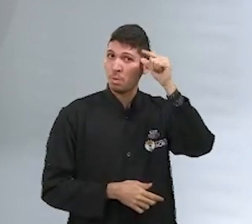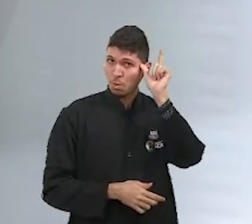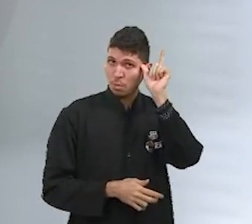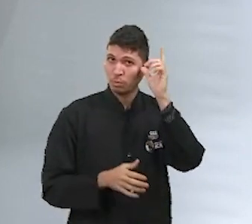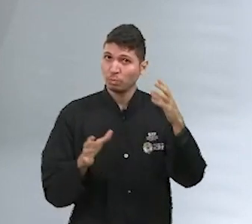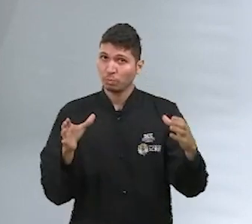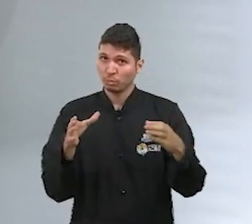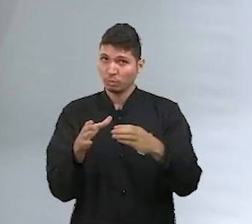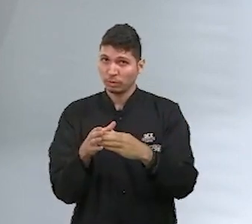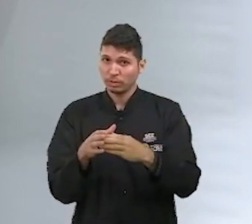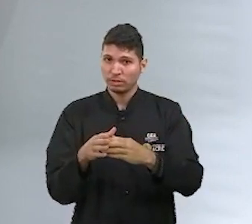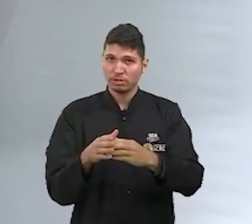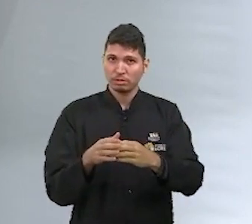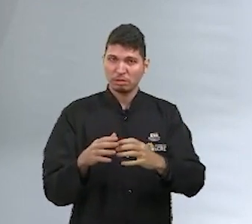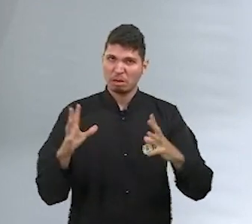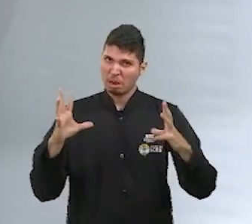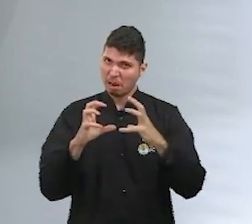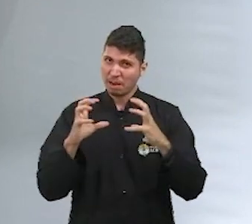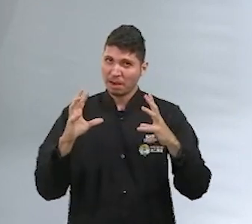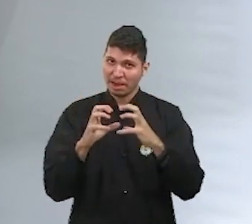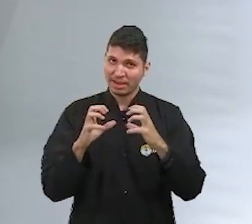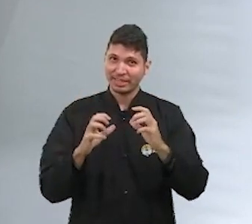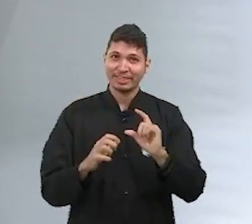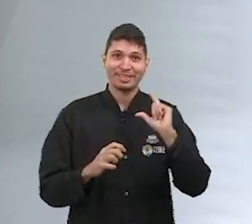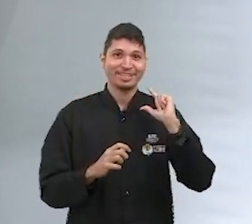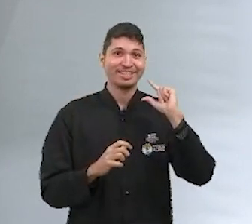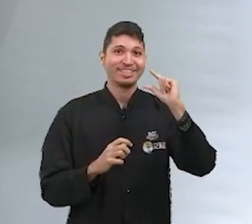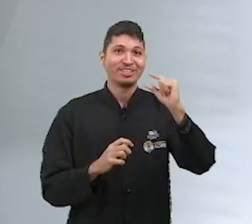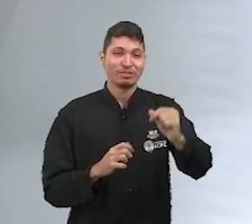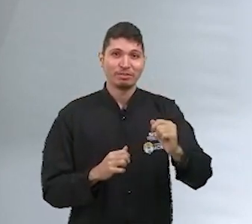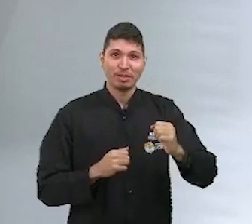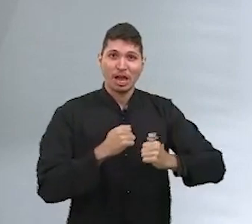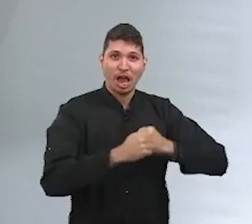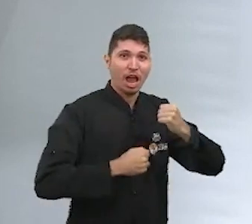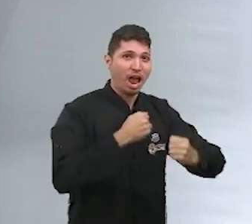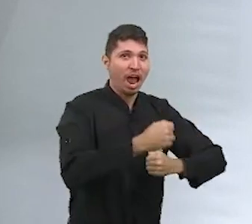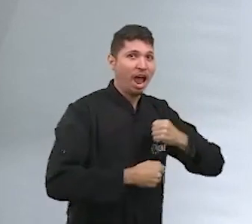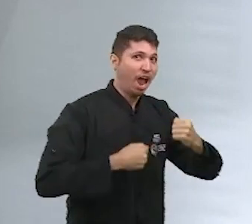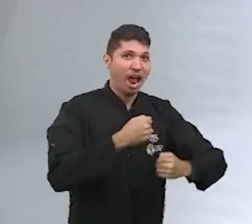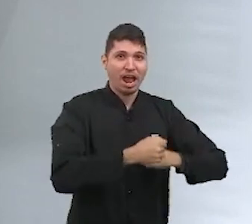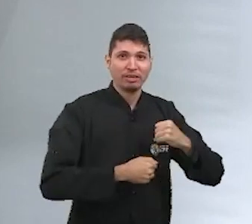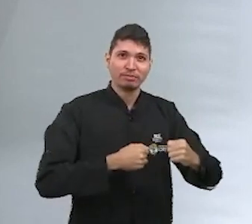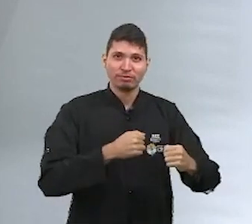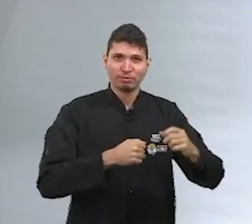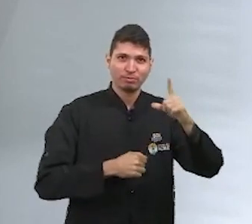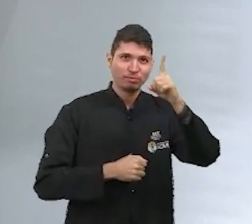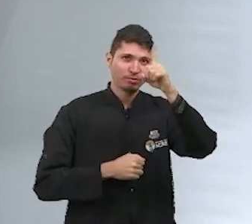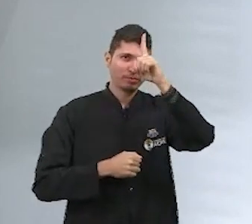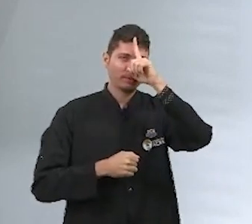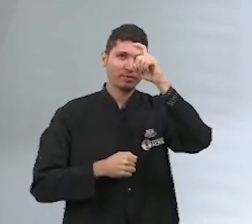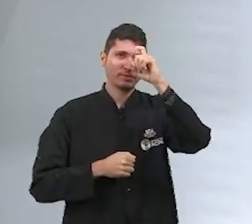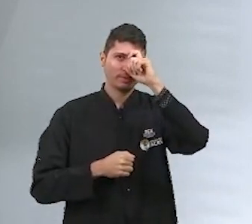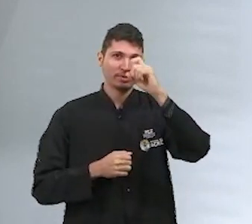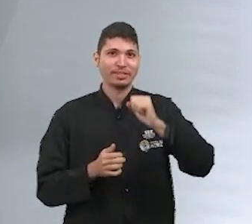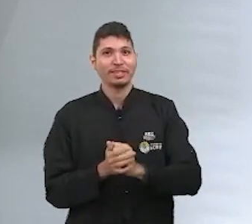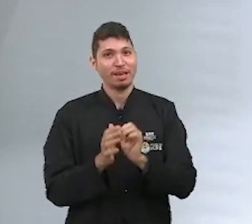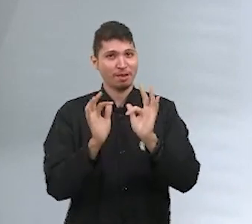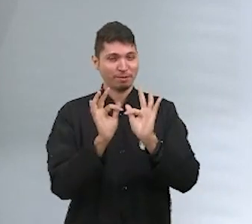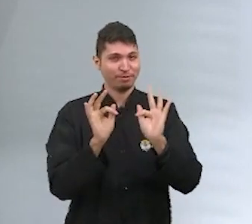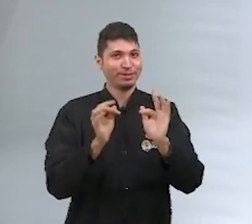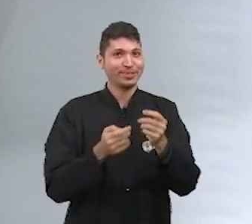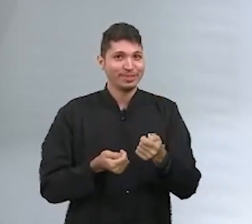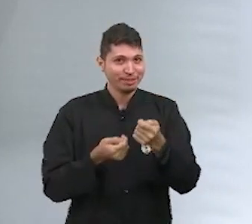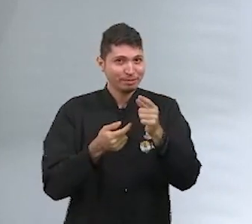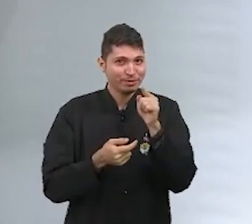clube, briguei e saí correndo pro hospital. Essa é a frase. Esse é o macete para